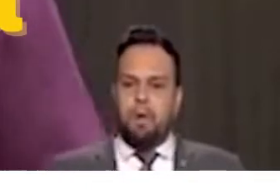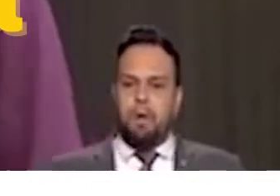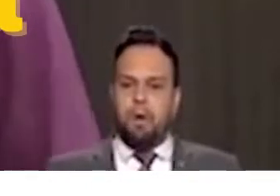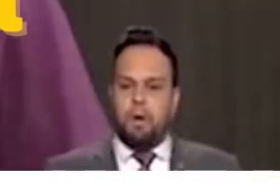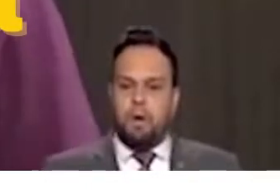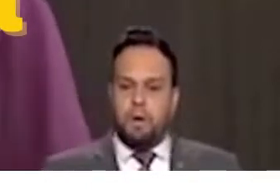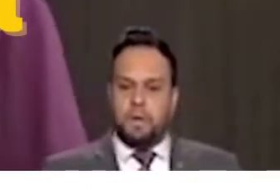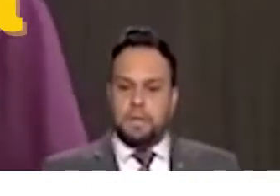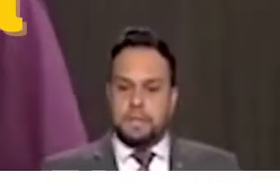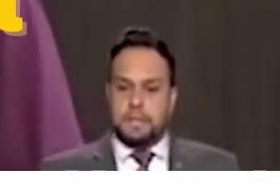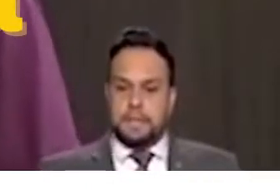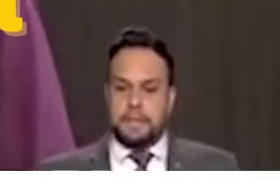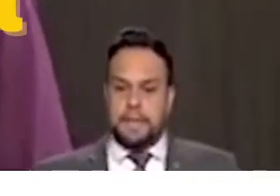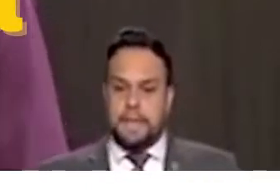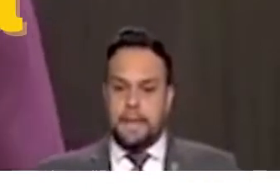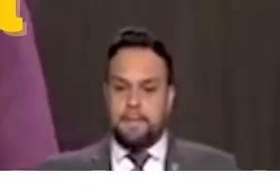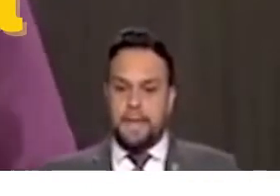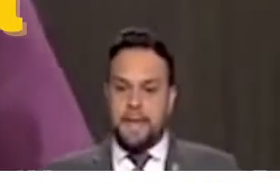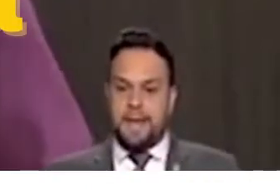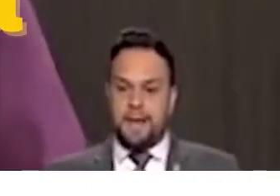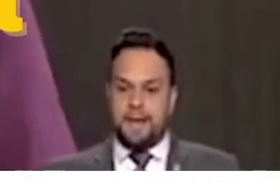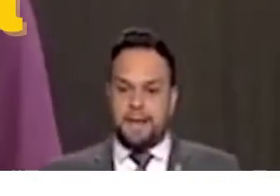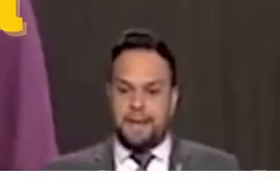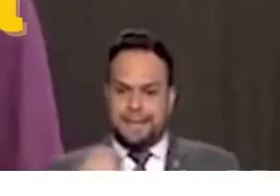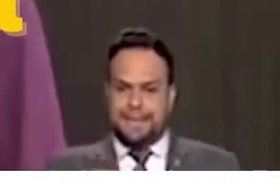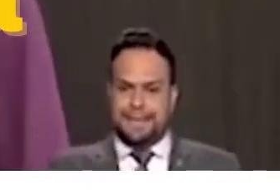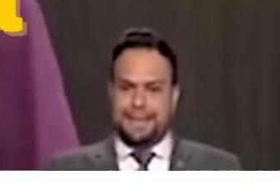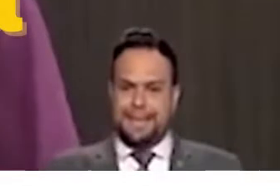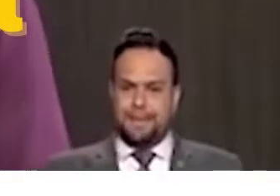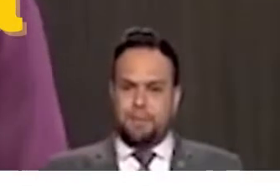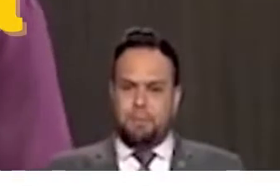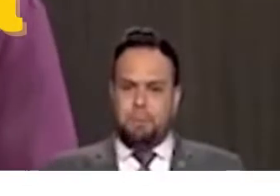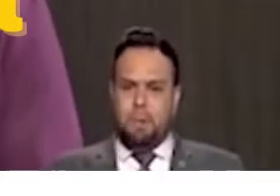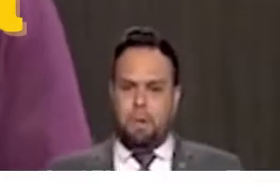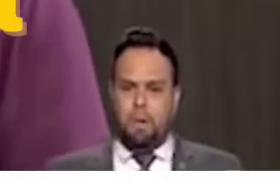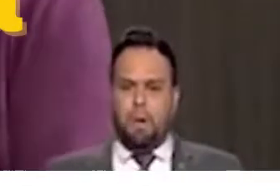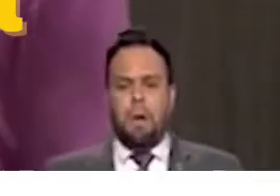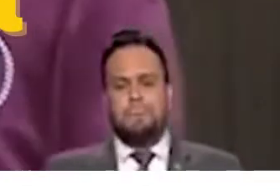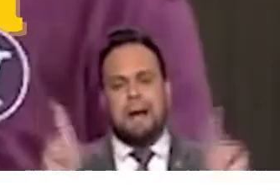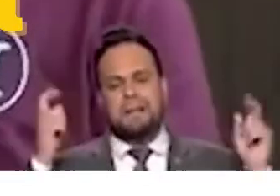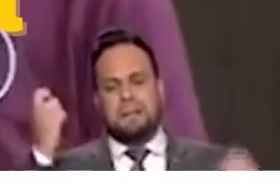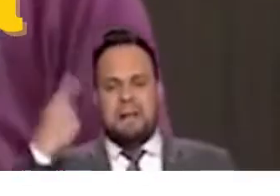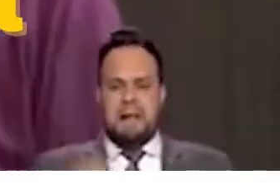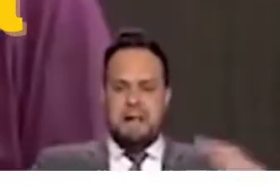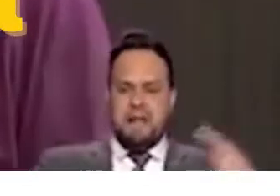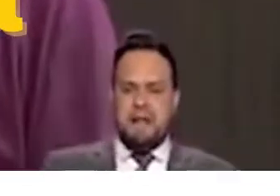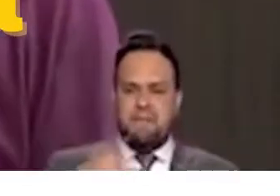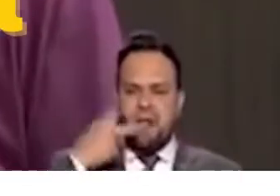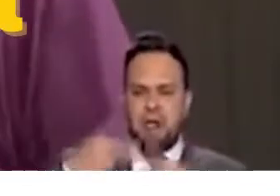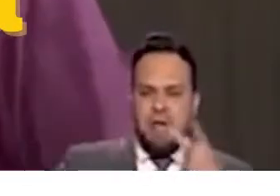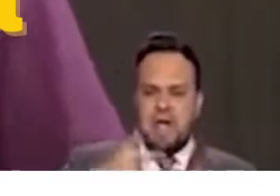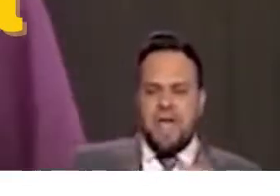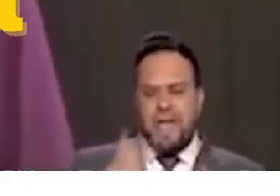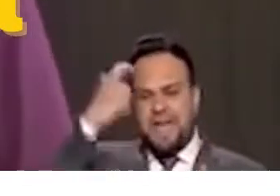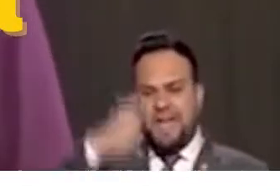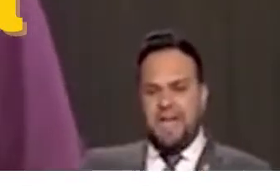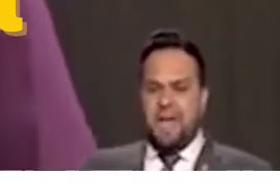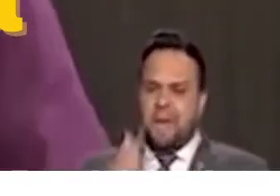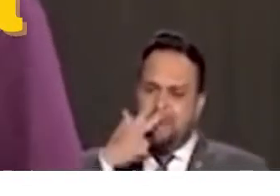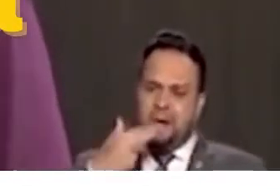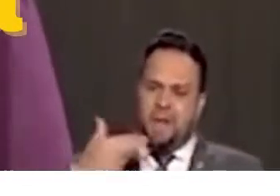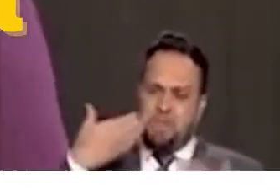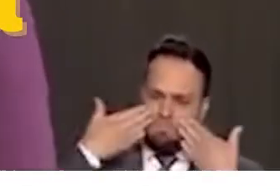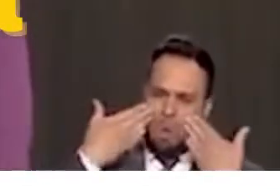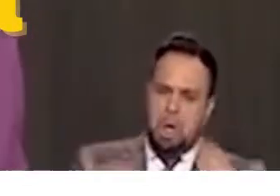suco aí, gástrico. Tá? Agora, queria levar apesar da politização, que eu estou me vitimizando, é de brincadeira comigo. E